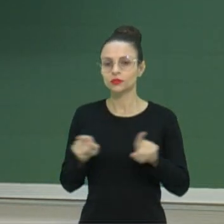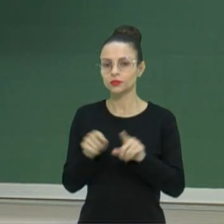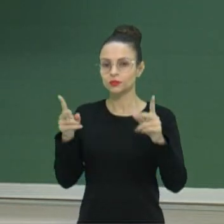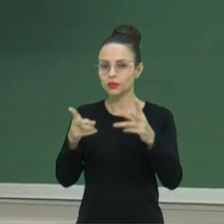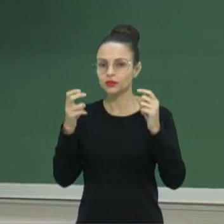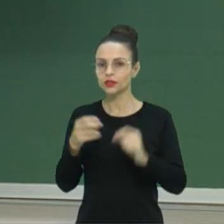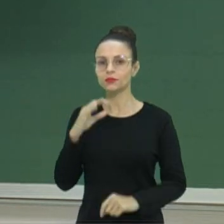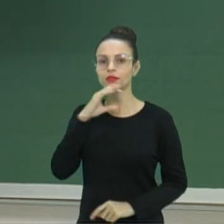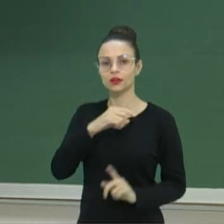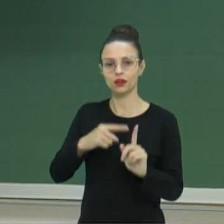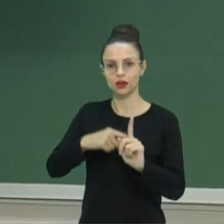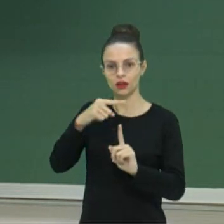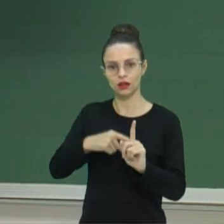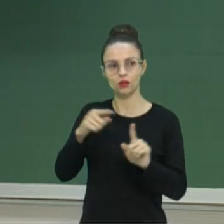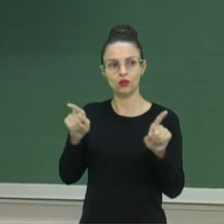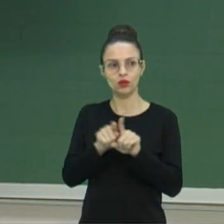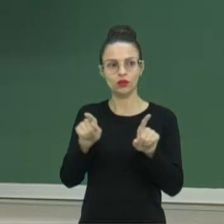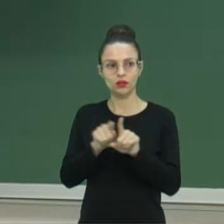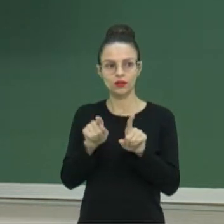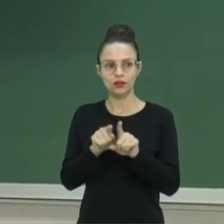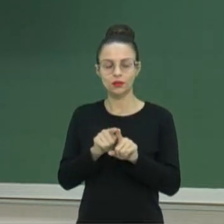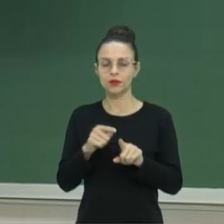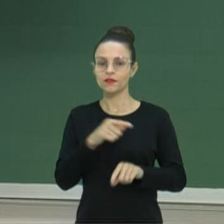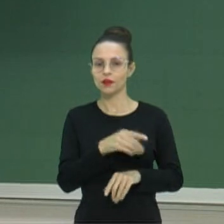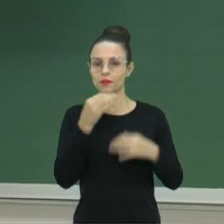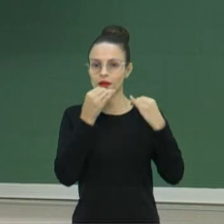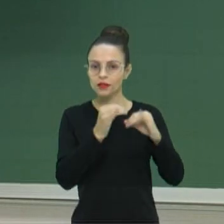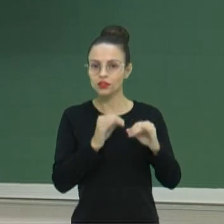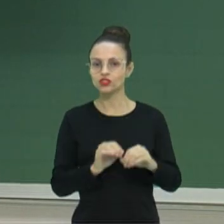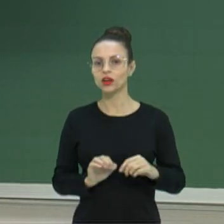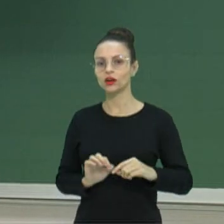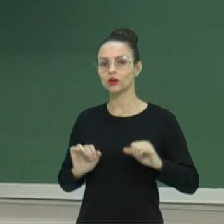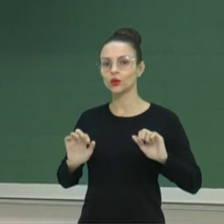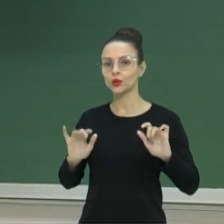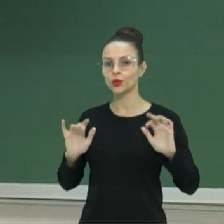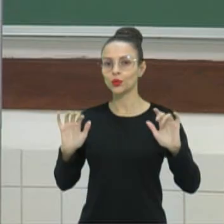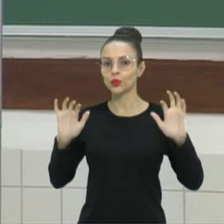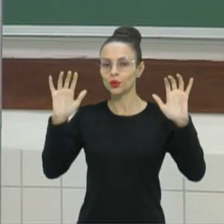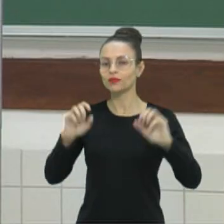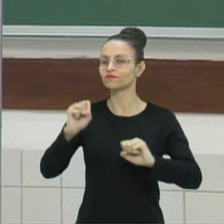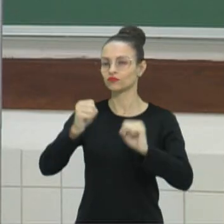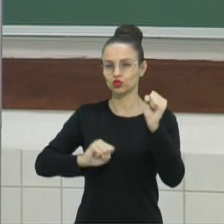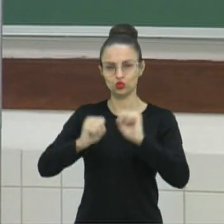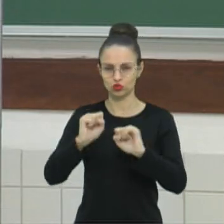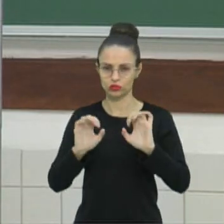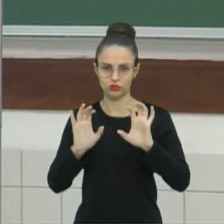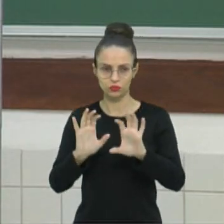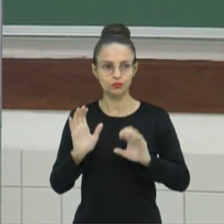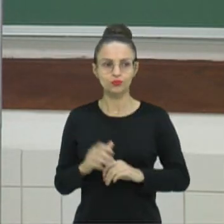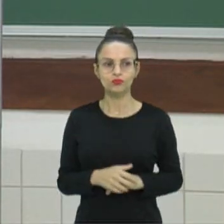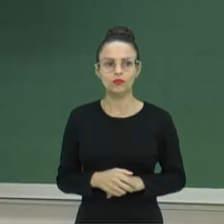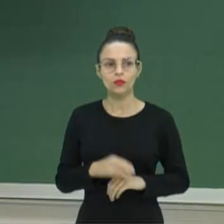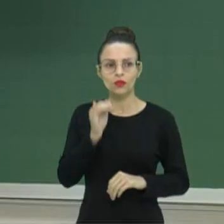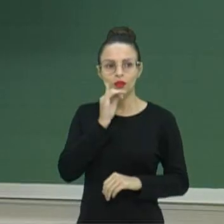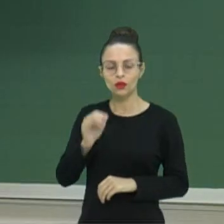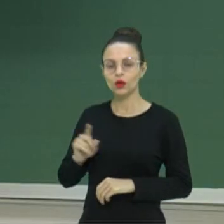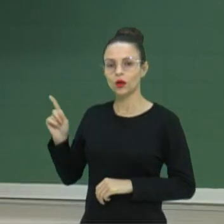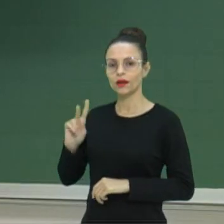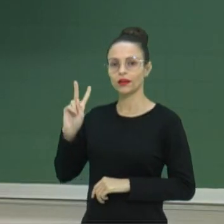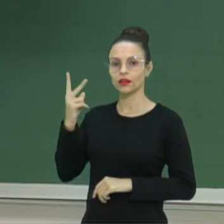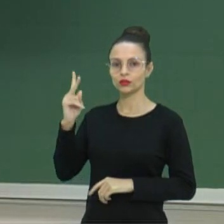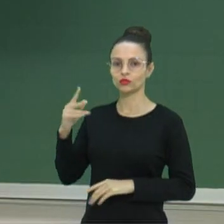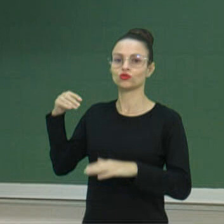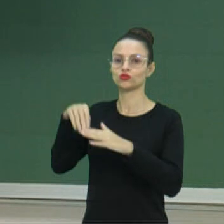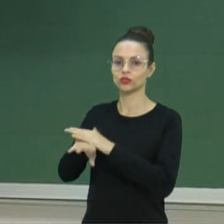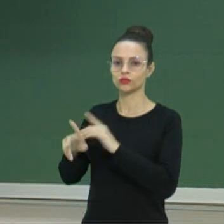que o calor também tem um destino para a energia térmica, ou seja, em forma de vapor, principalmente, indústrias e assim por diante. Perceba que o hidrogênio